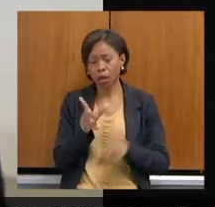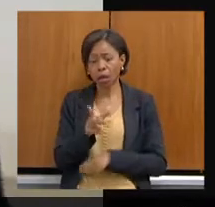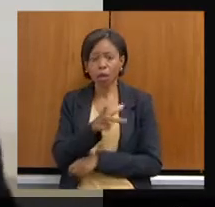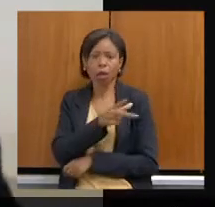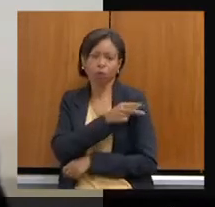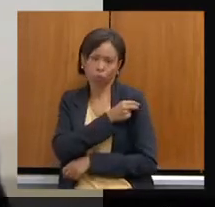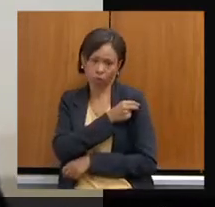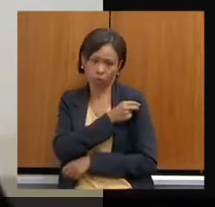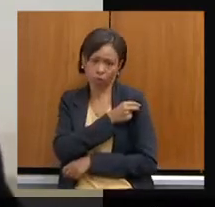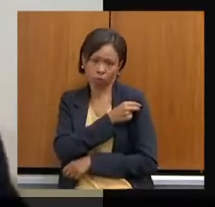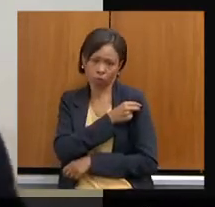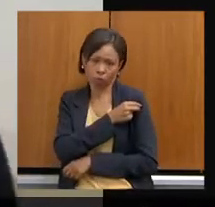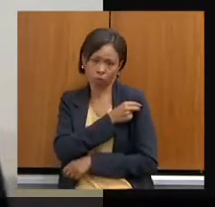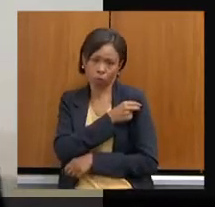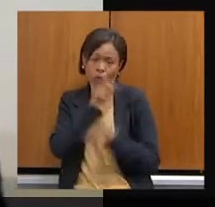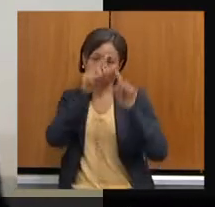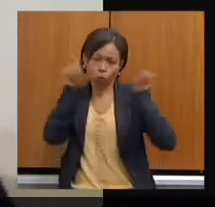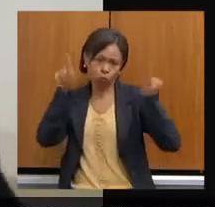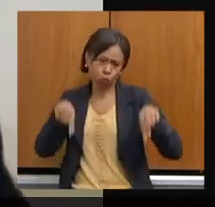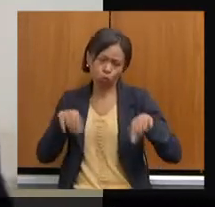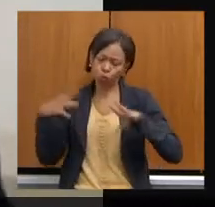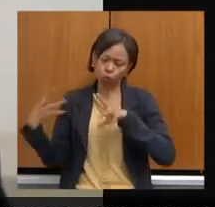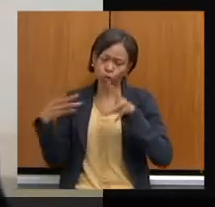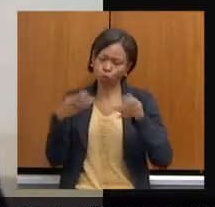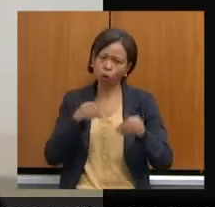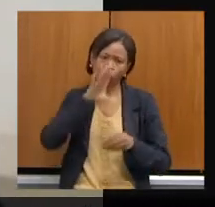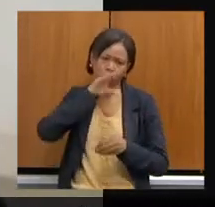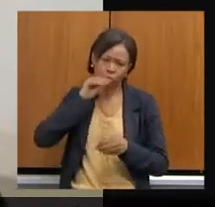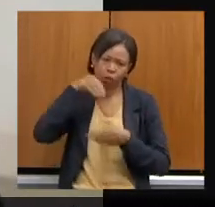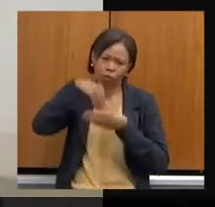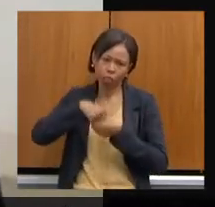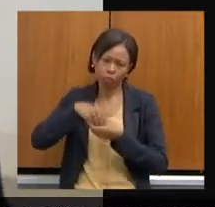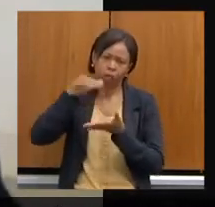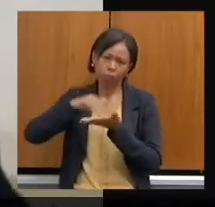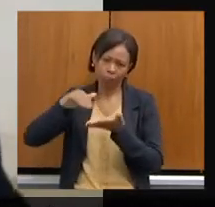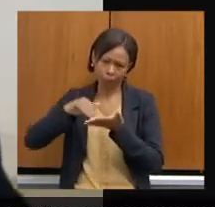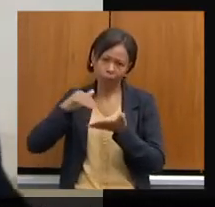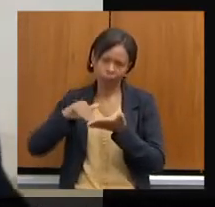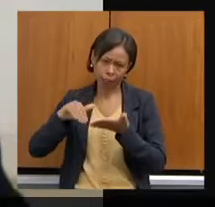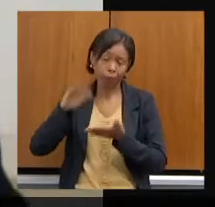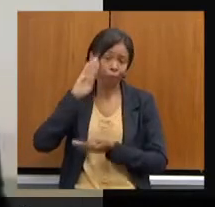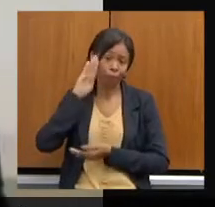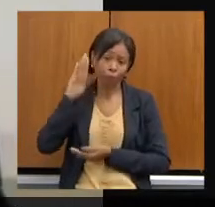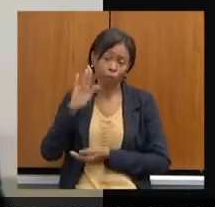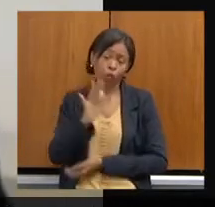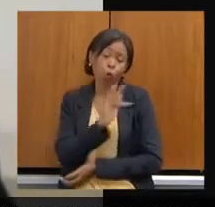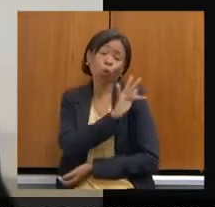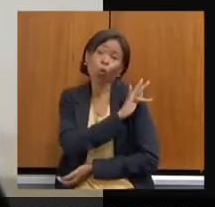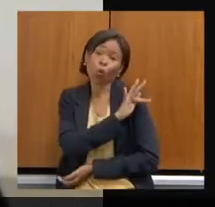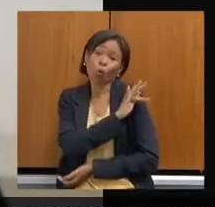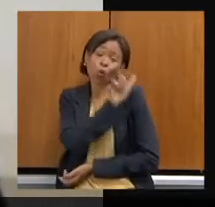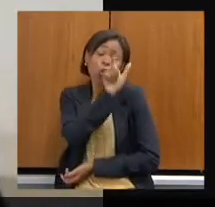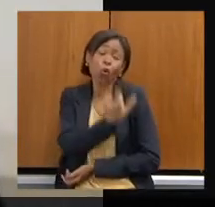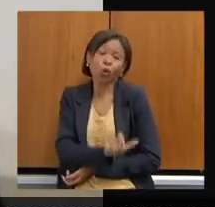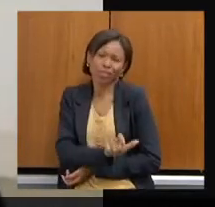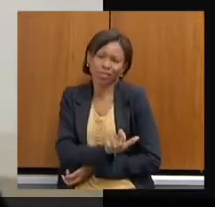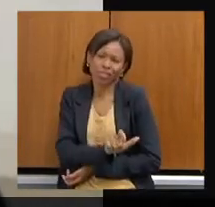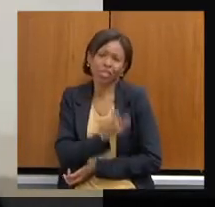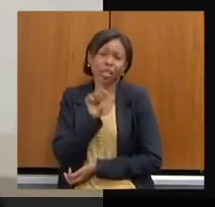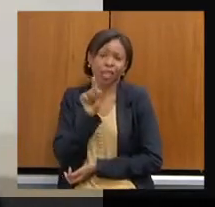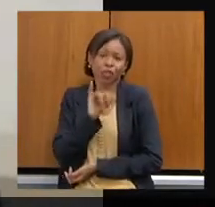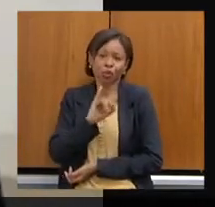Servidores todos os servidores da seapa mais especialmente aos fiscais agropecuários do rima